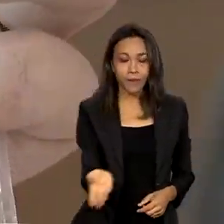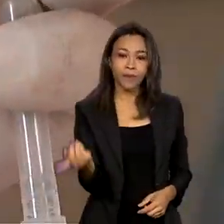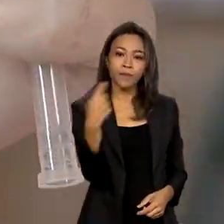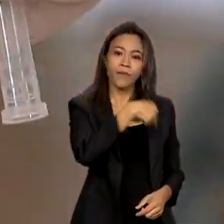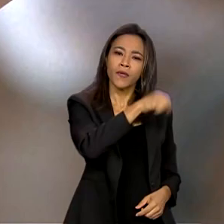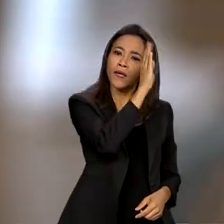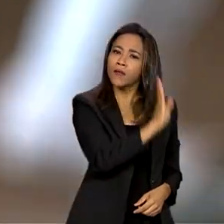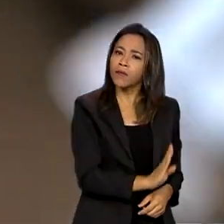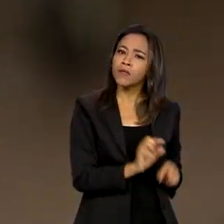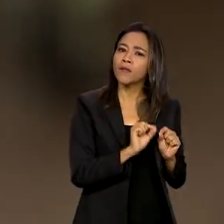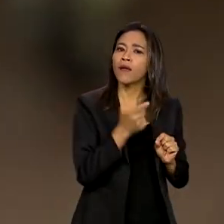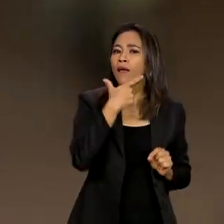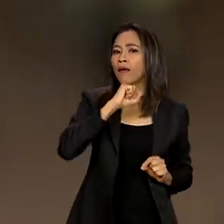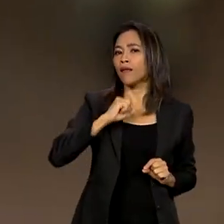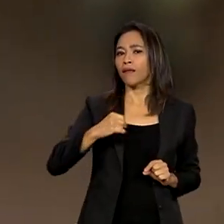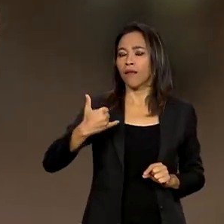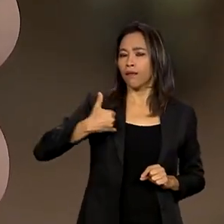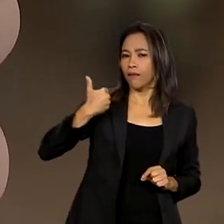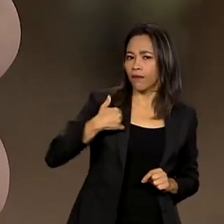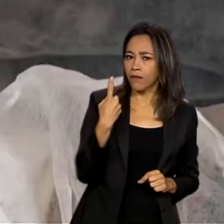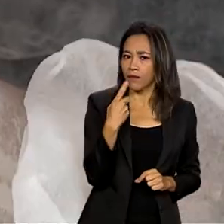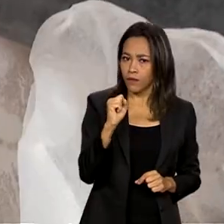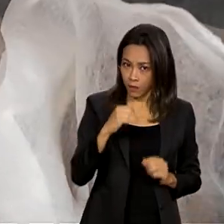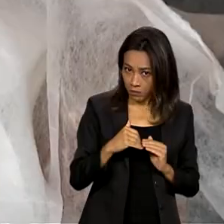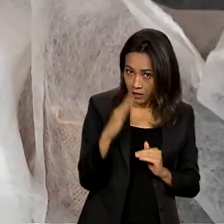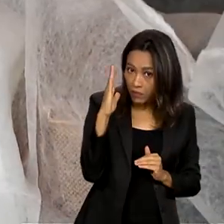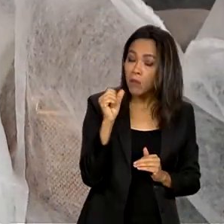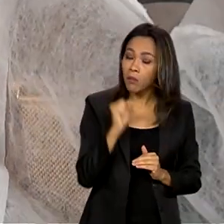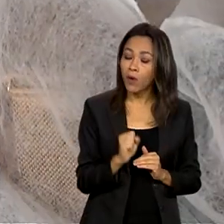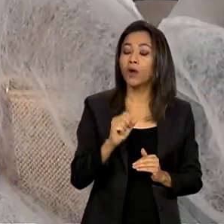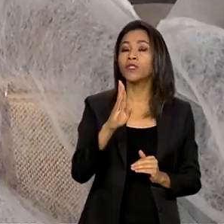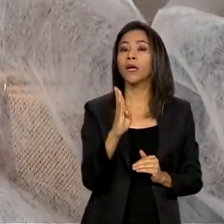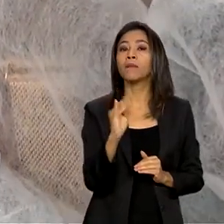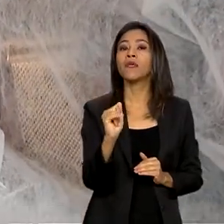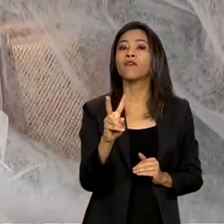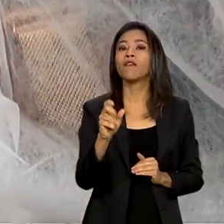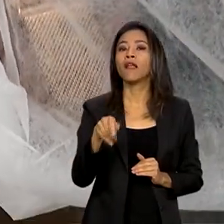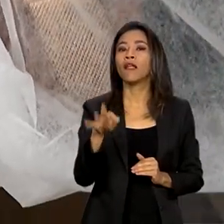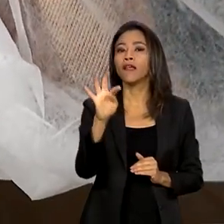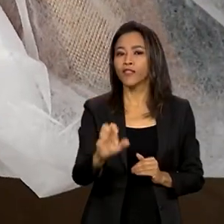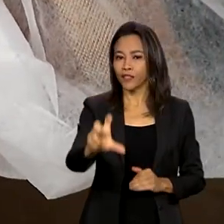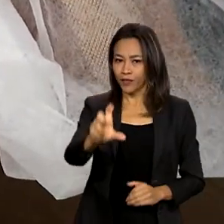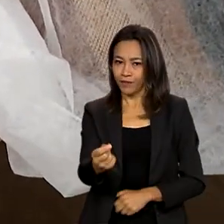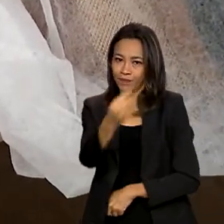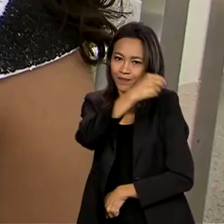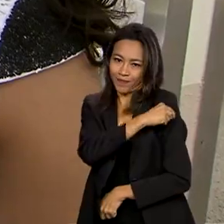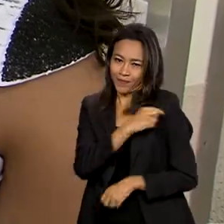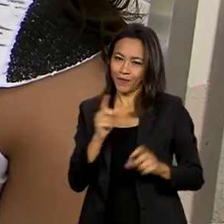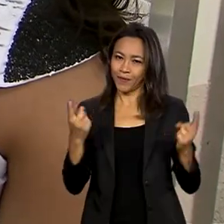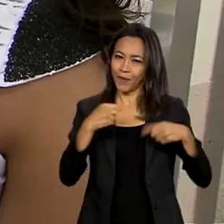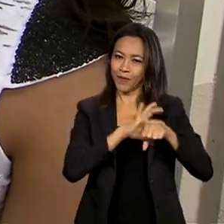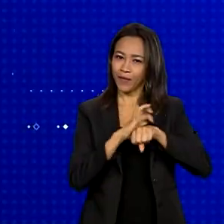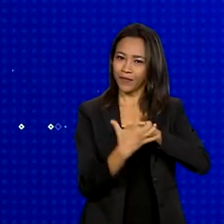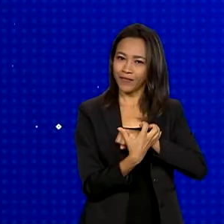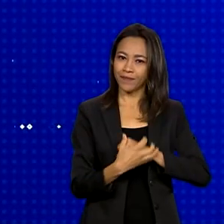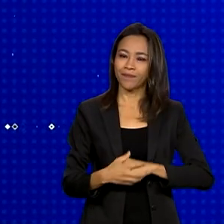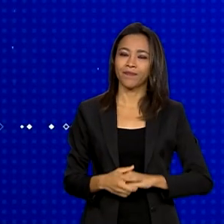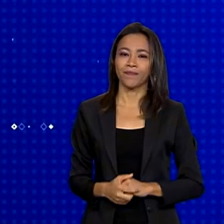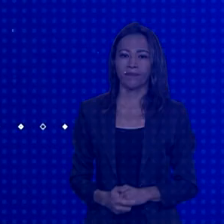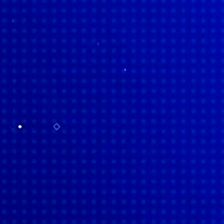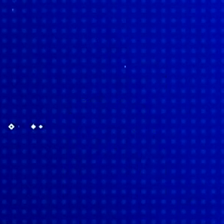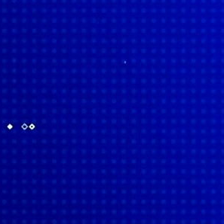Brasil, quem tem 18 anos ou mais já pode tomar a dose bivalente como reforço da Covid.